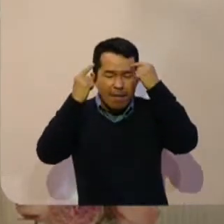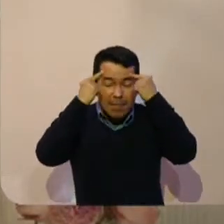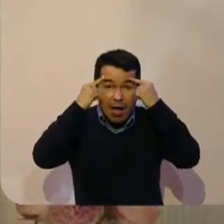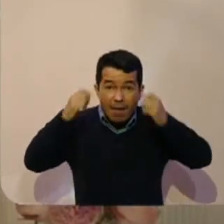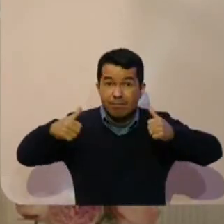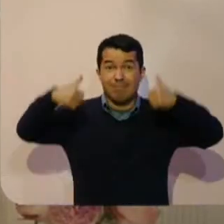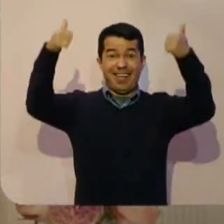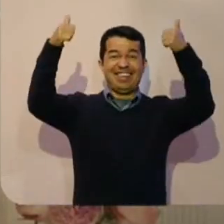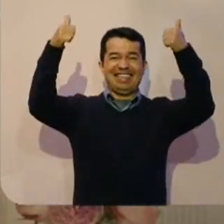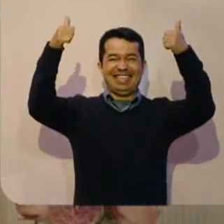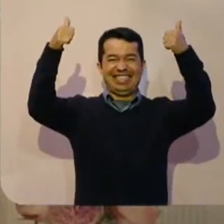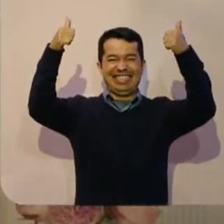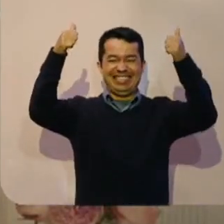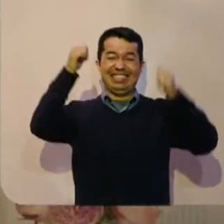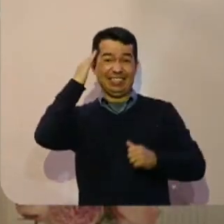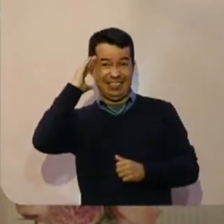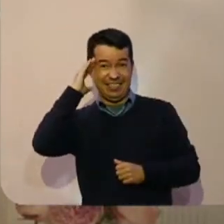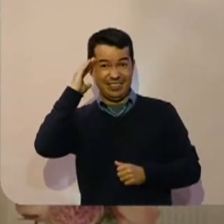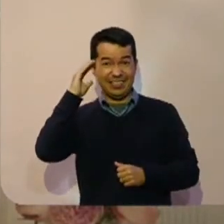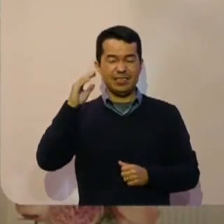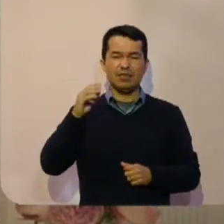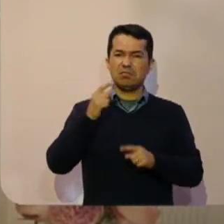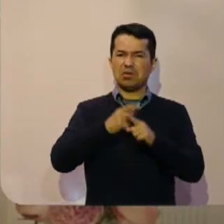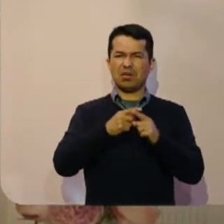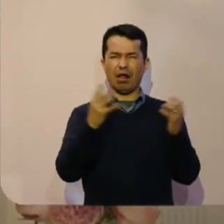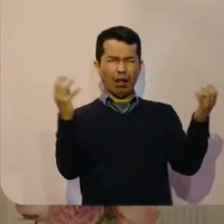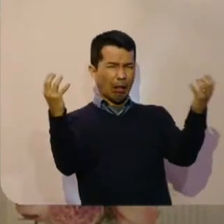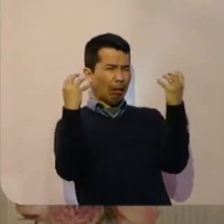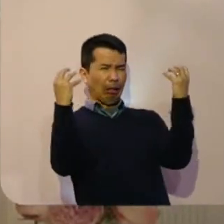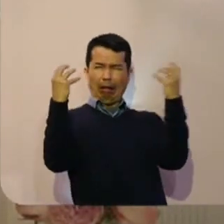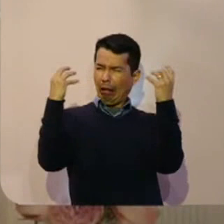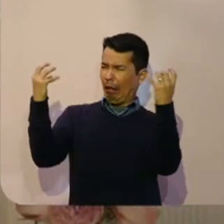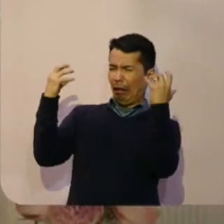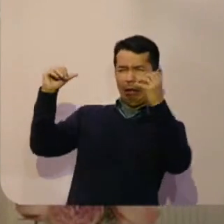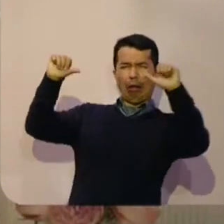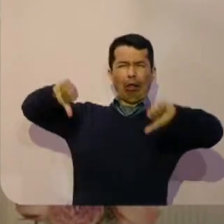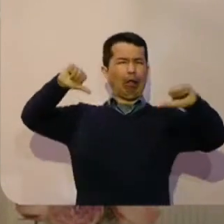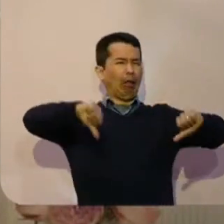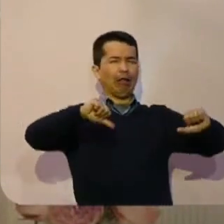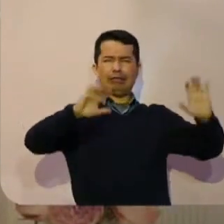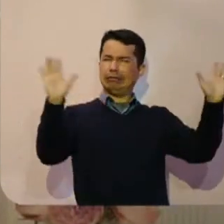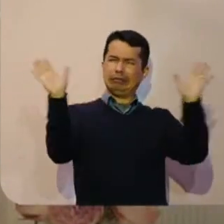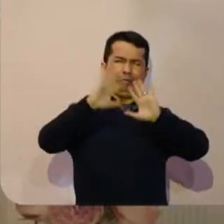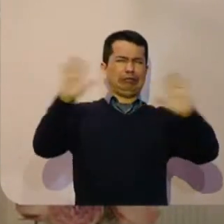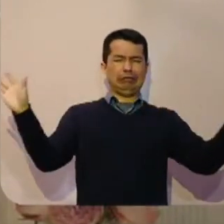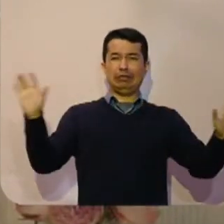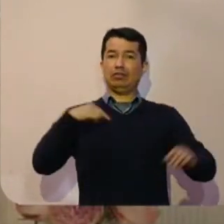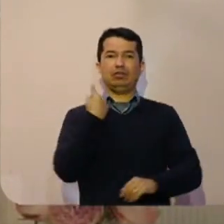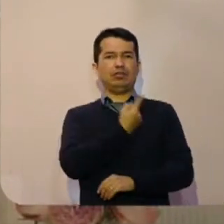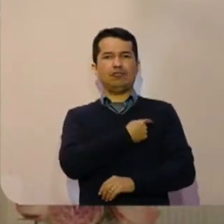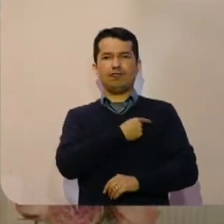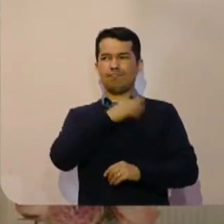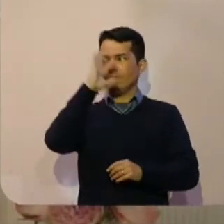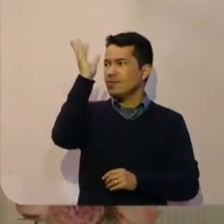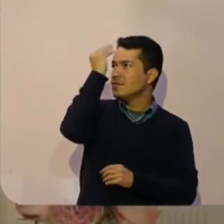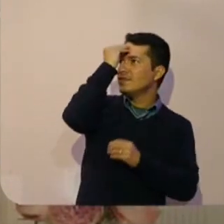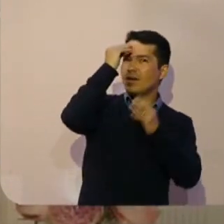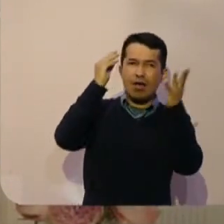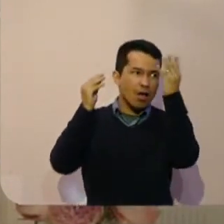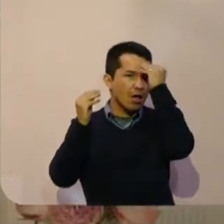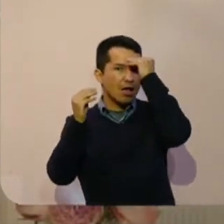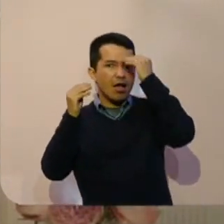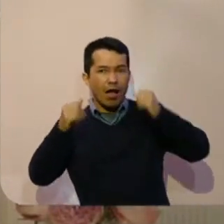e devemos nos deixar influenciar. Porque elas são um antídoto para a ansiedade.